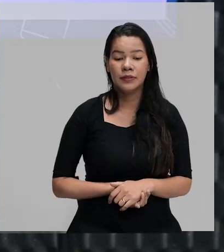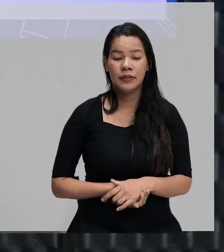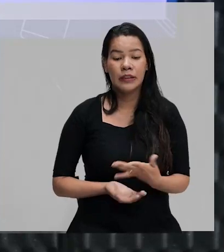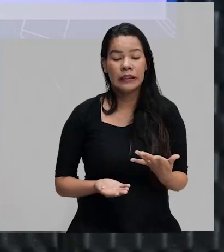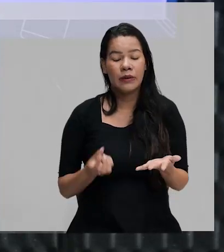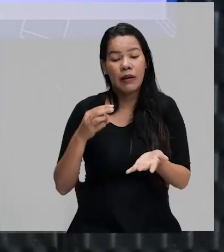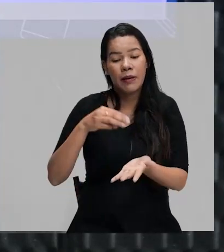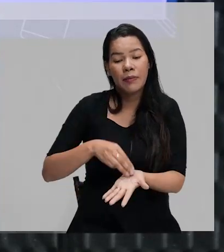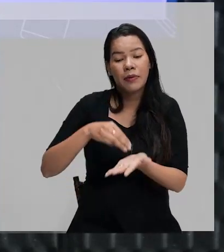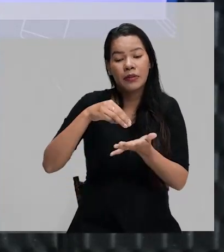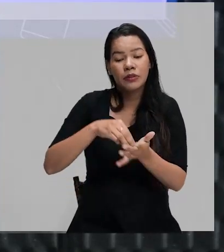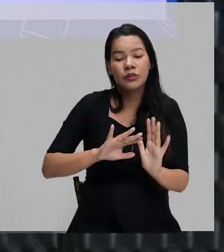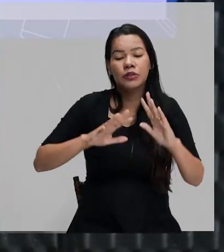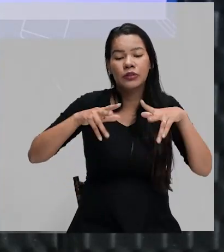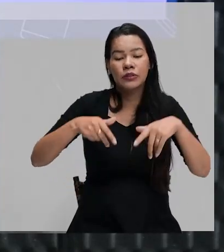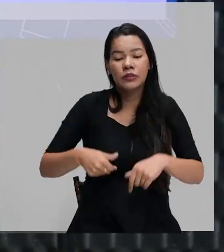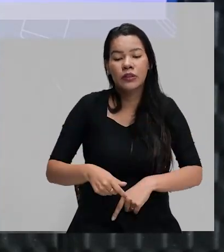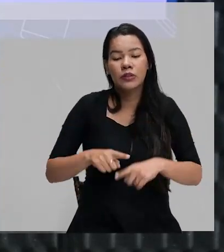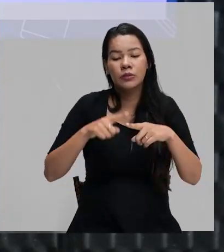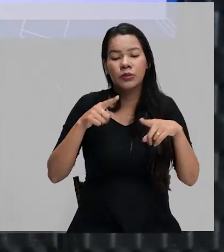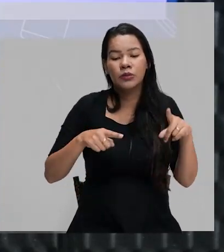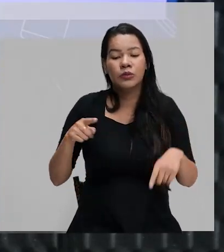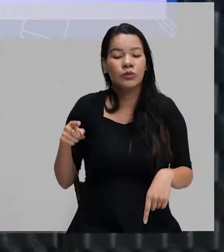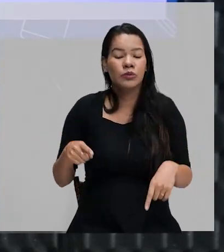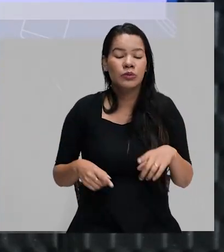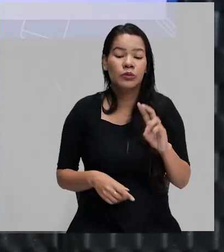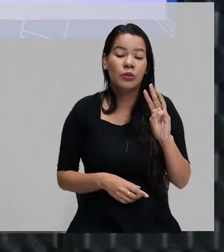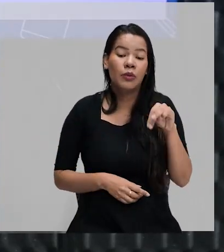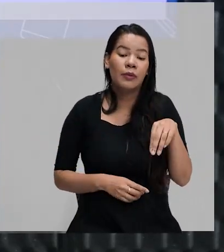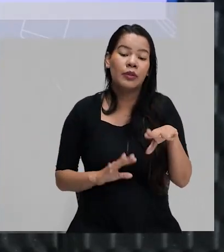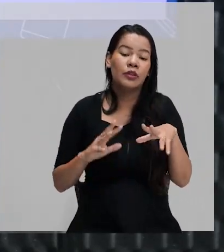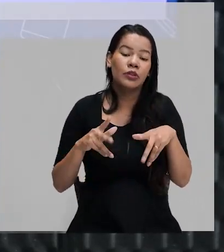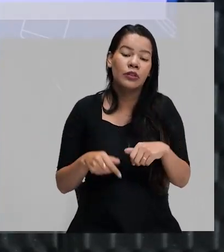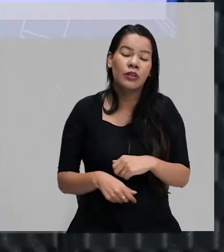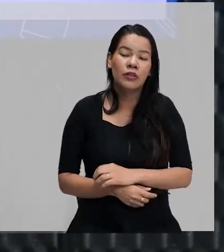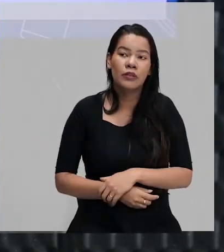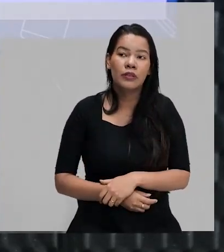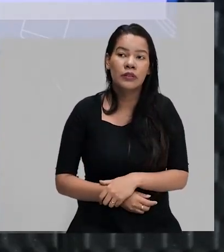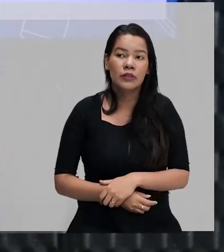massa total dos produtos, certo? O M total, será